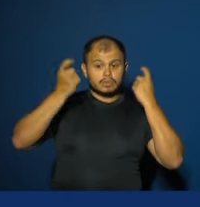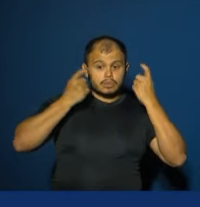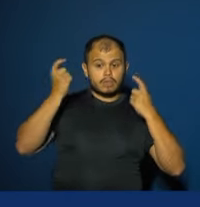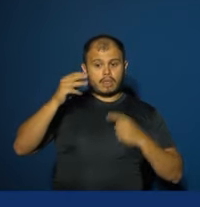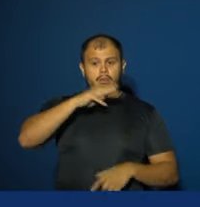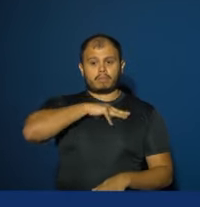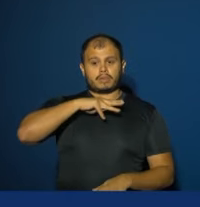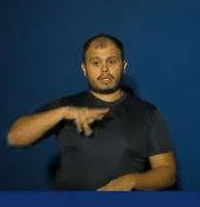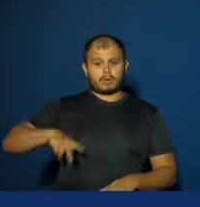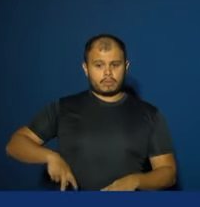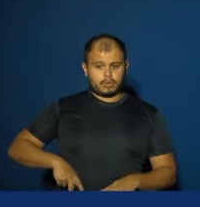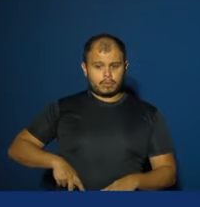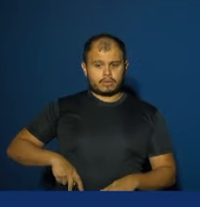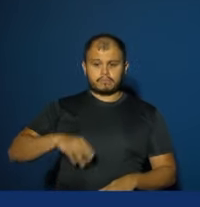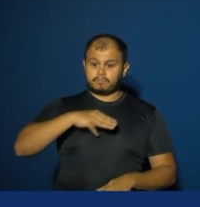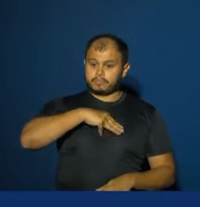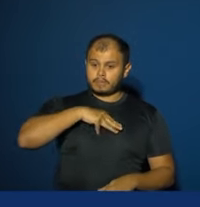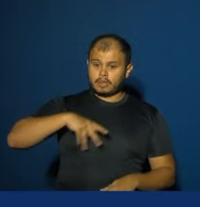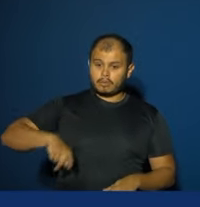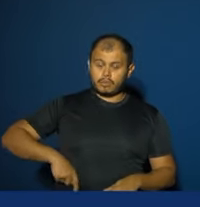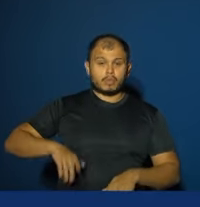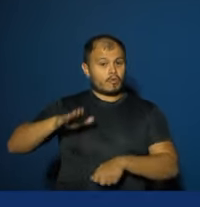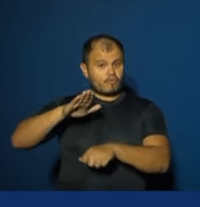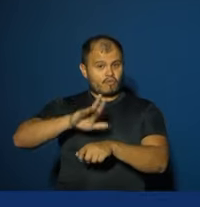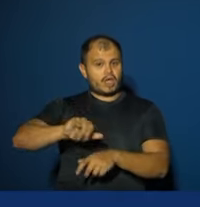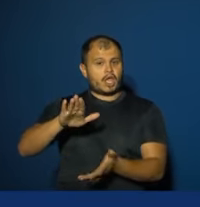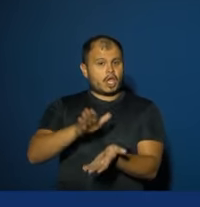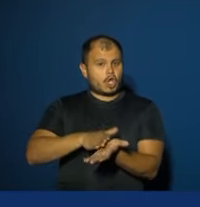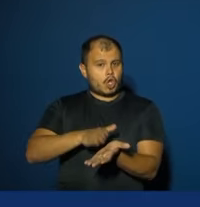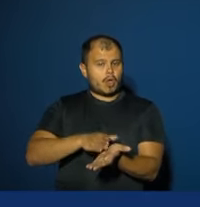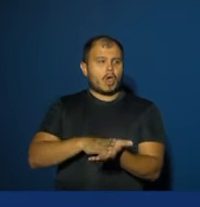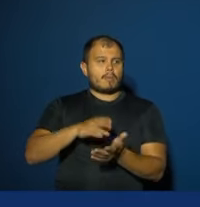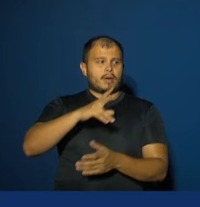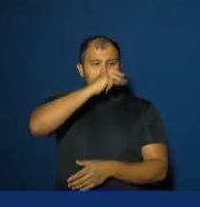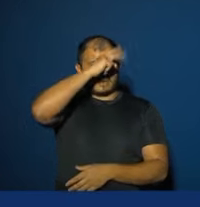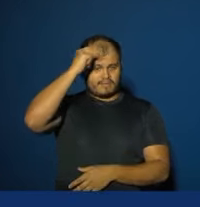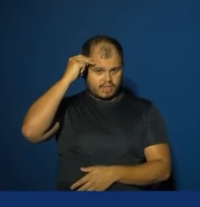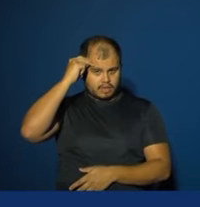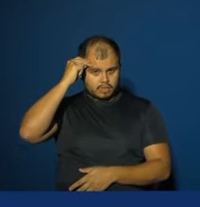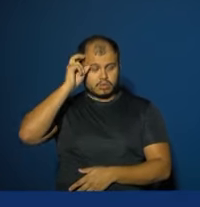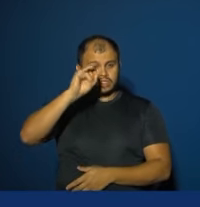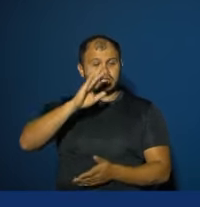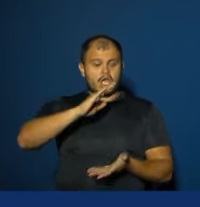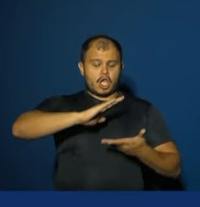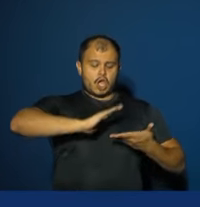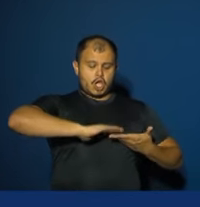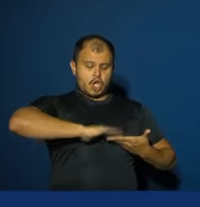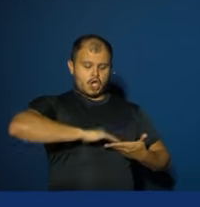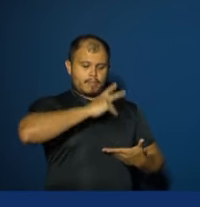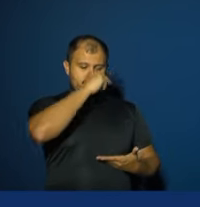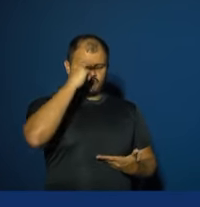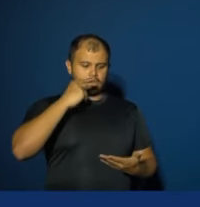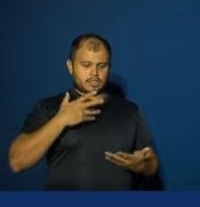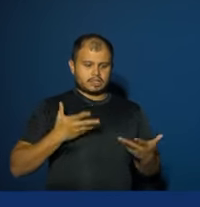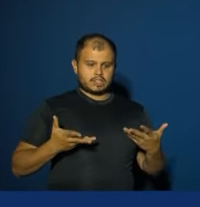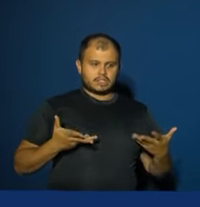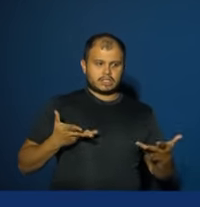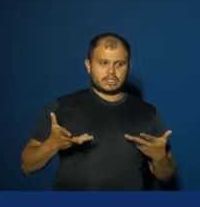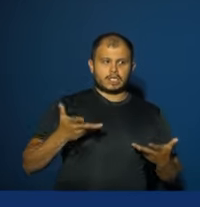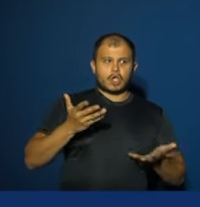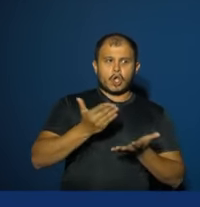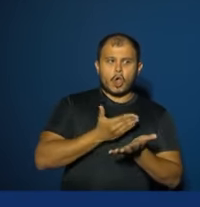público né e o Ministério Público ele cobra do prefeito uma vez o Prefeito cobrado né aí começa o